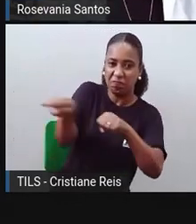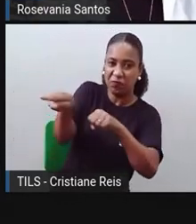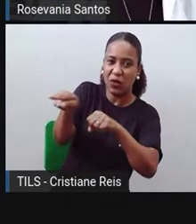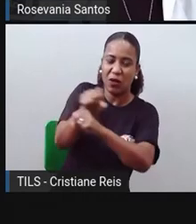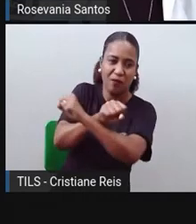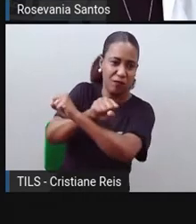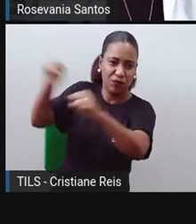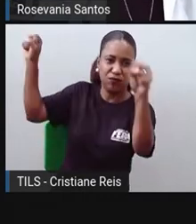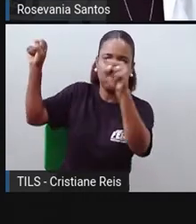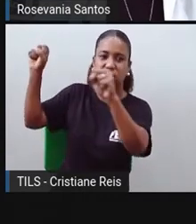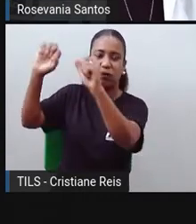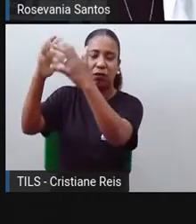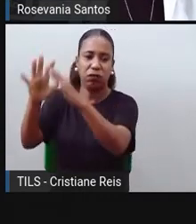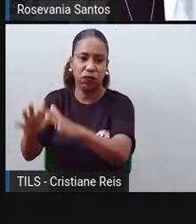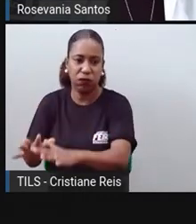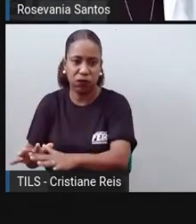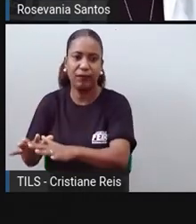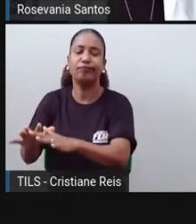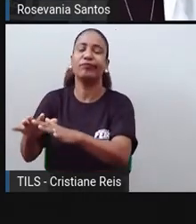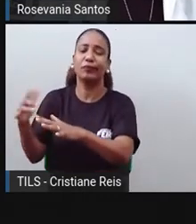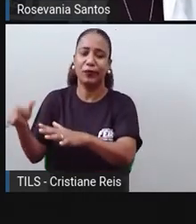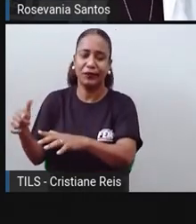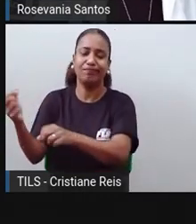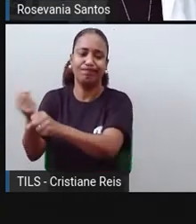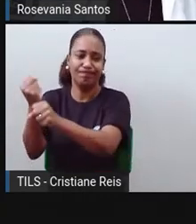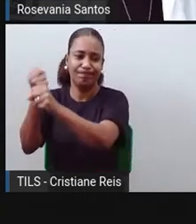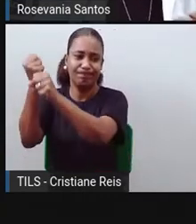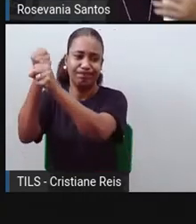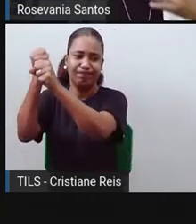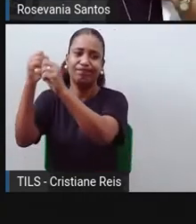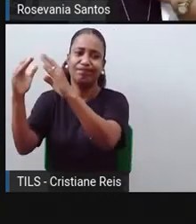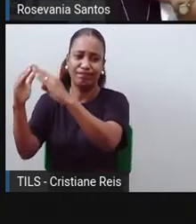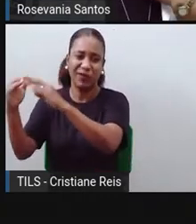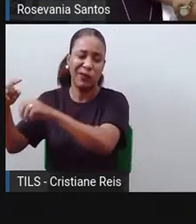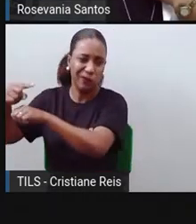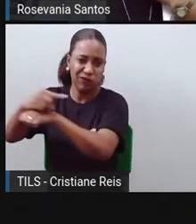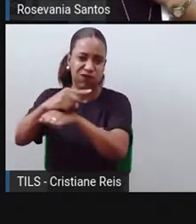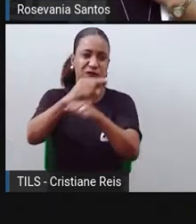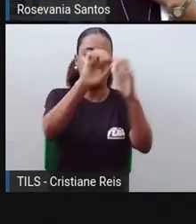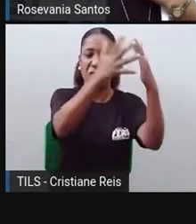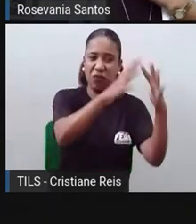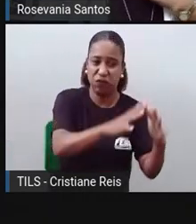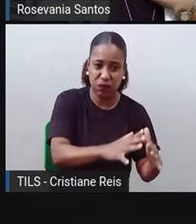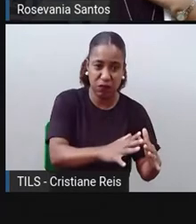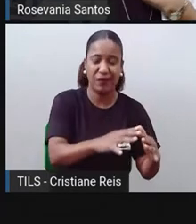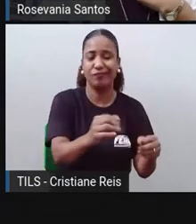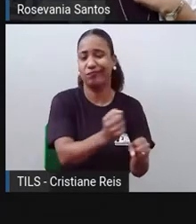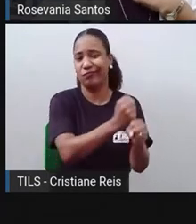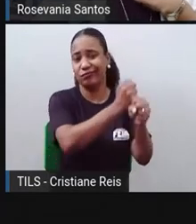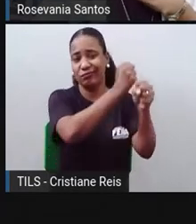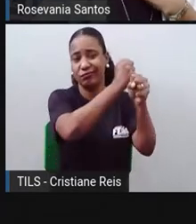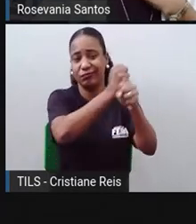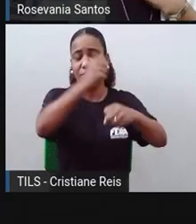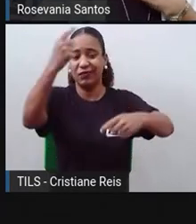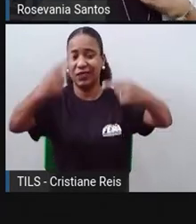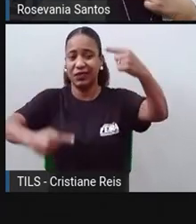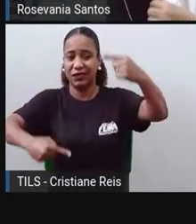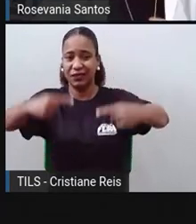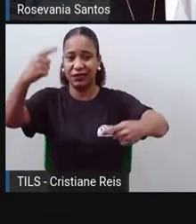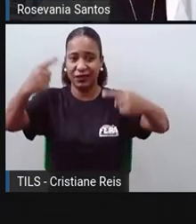já gera uma série de empecilhos, né, de sanções para pessoas poderem entrar ou não,